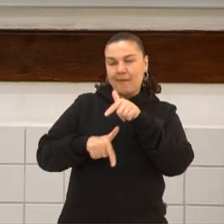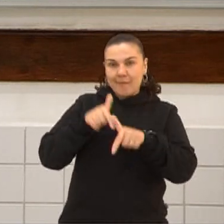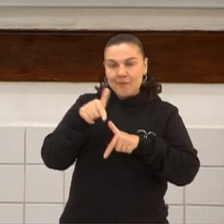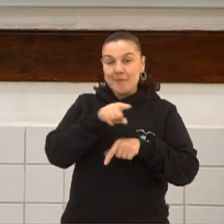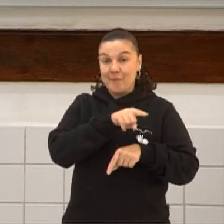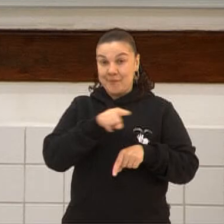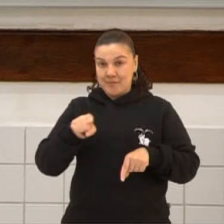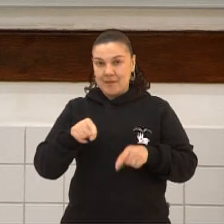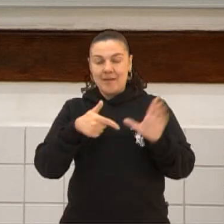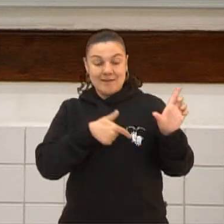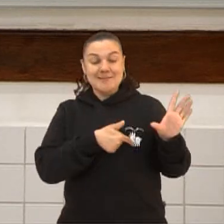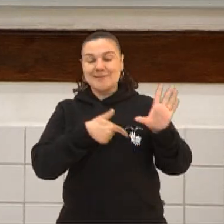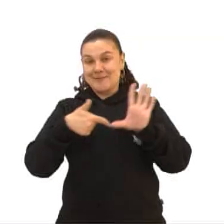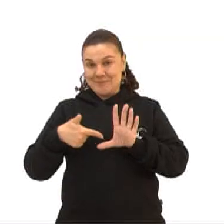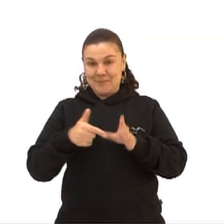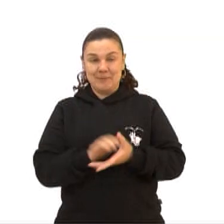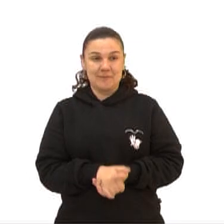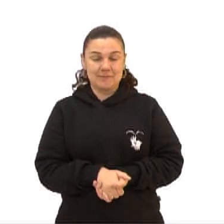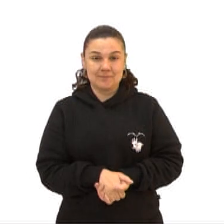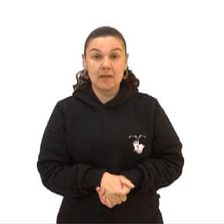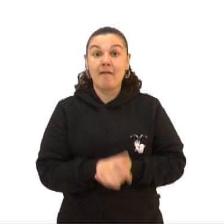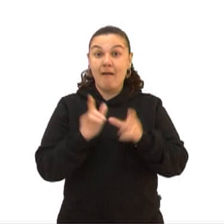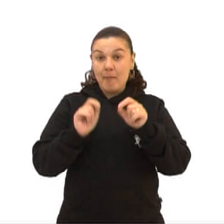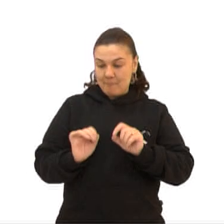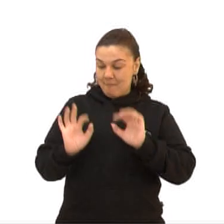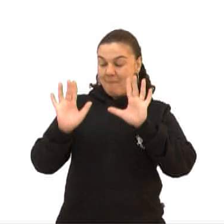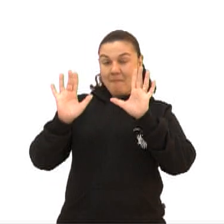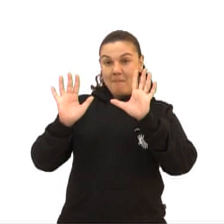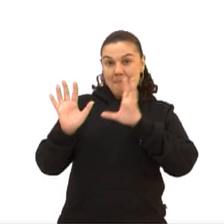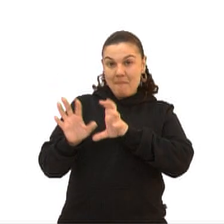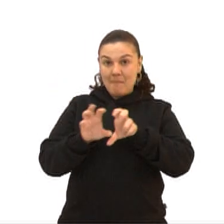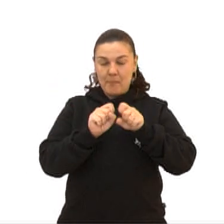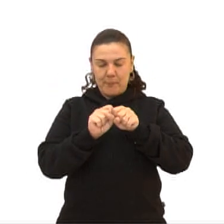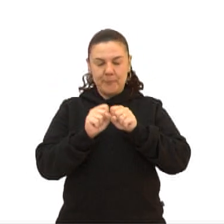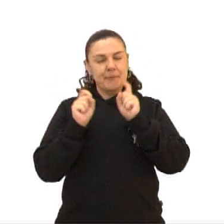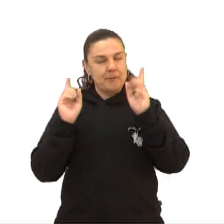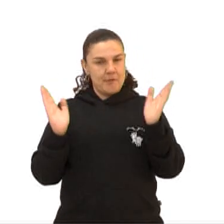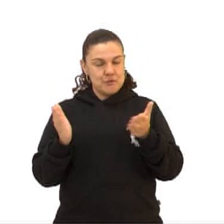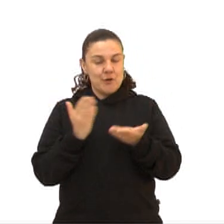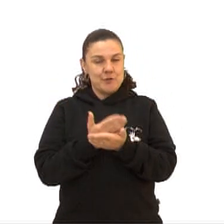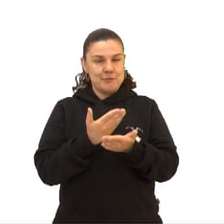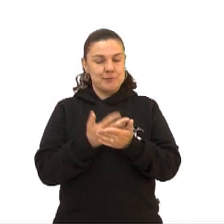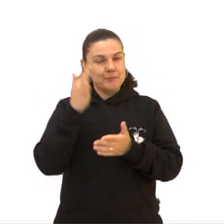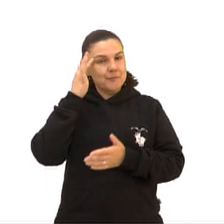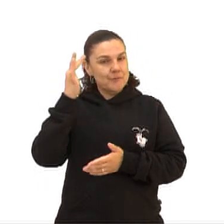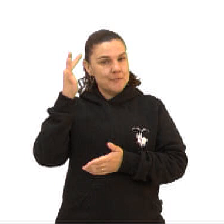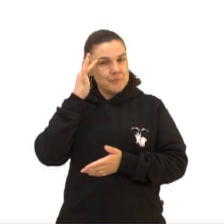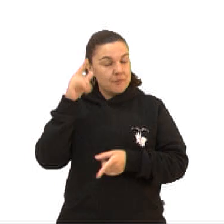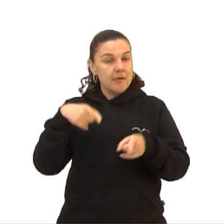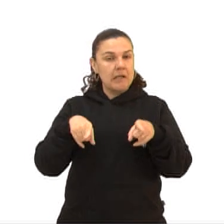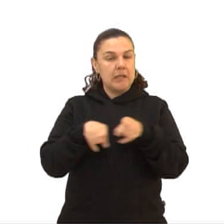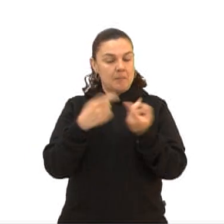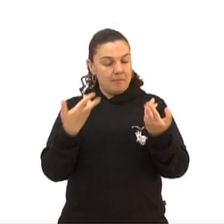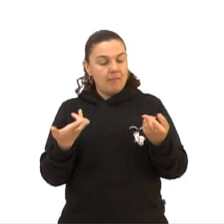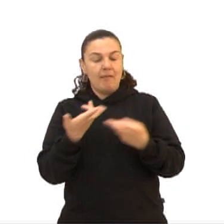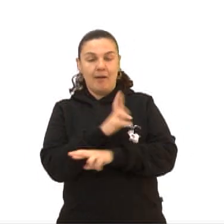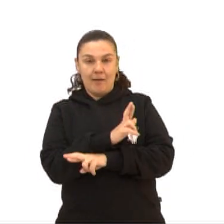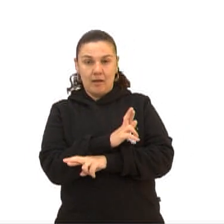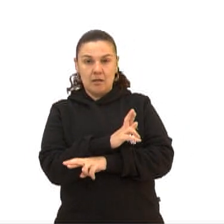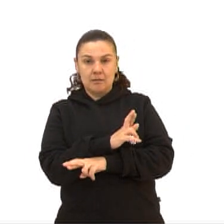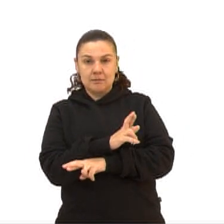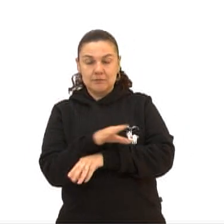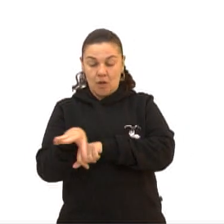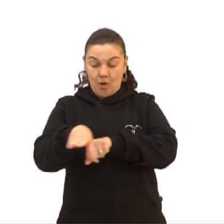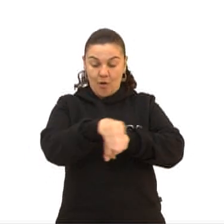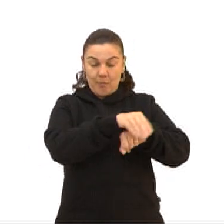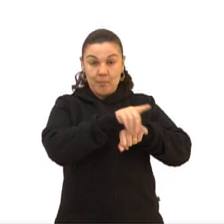ser feita aí durante essa semana. É o mão na massa. A partir dos nossos estudos em filosofia e da inter-relação dos